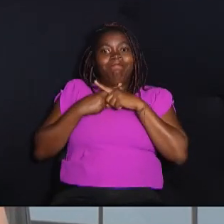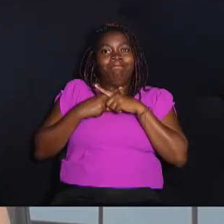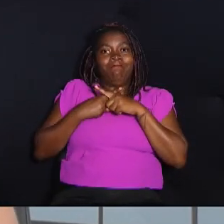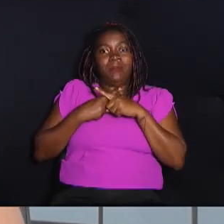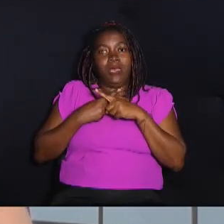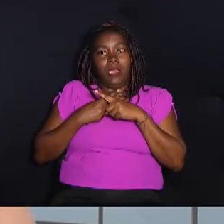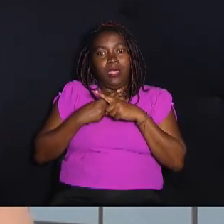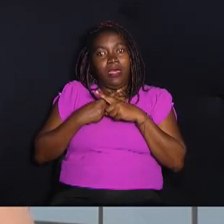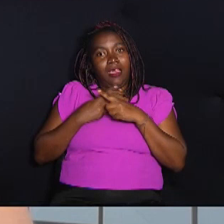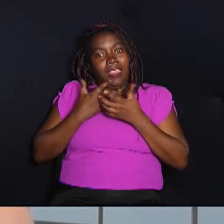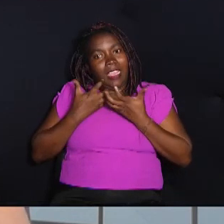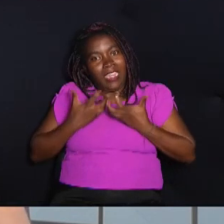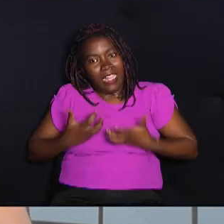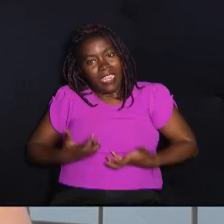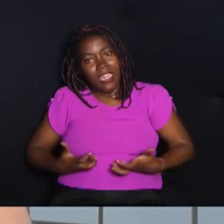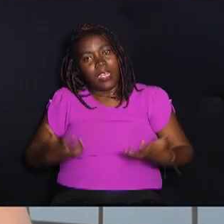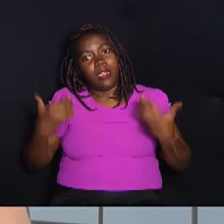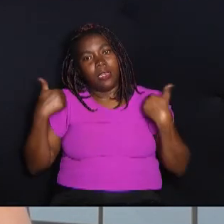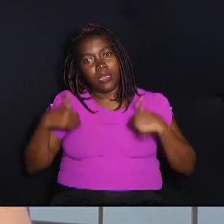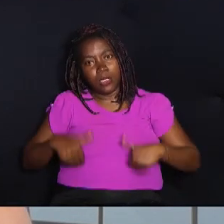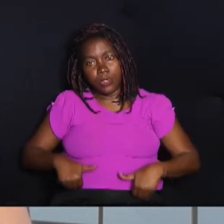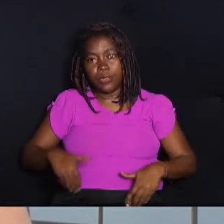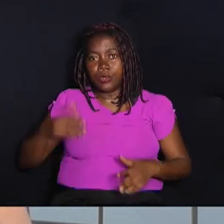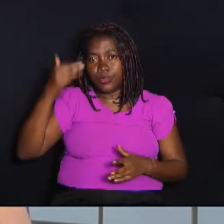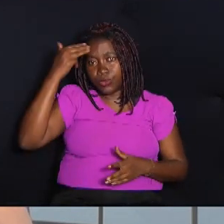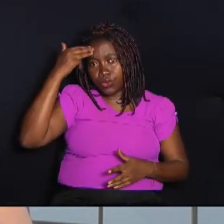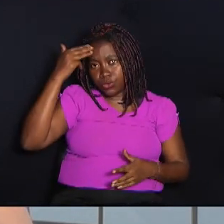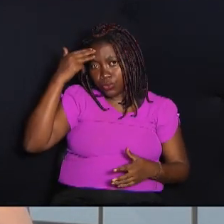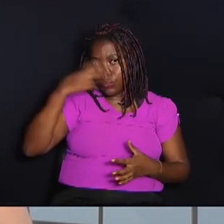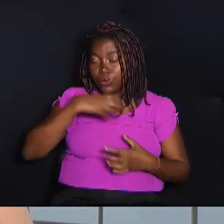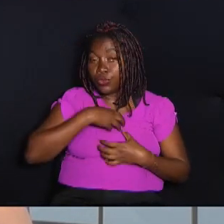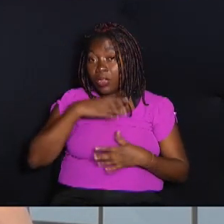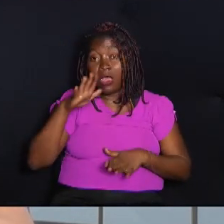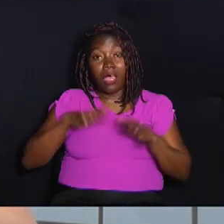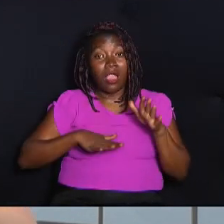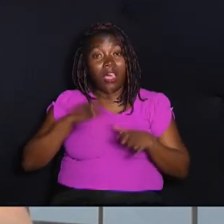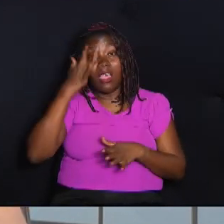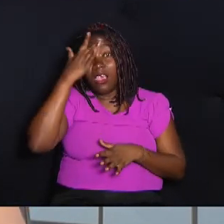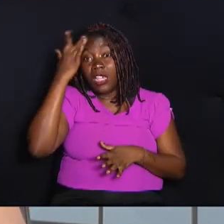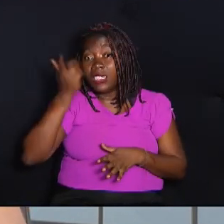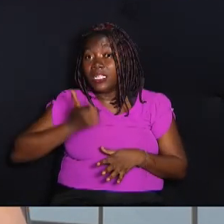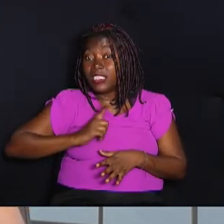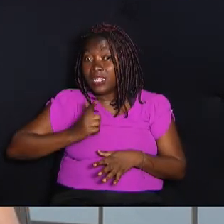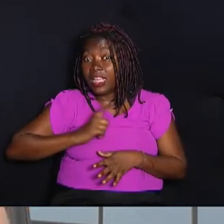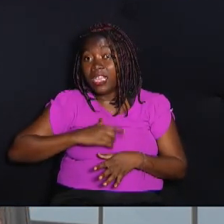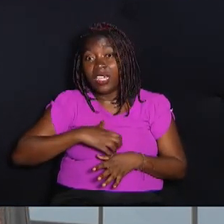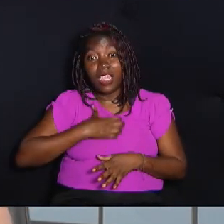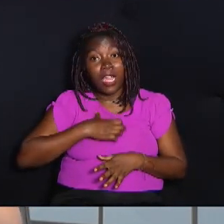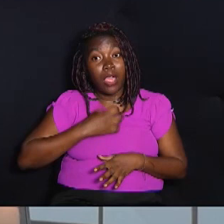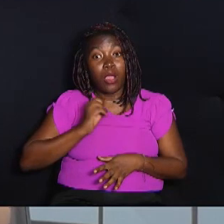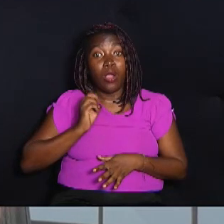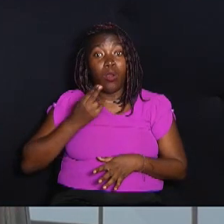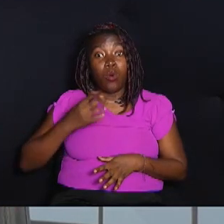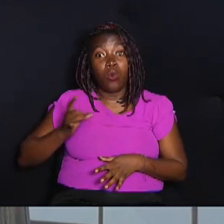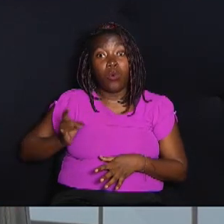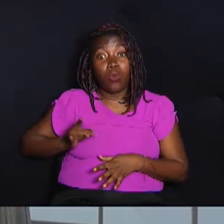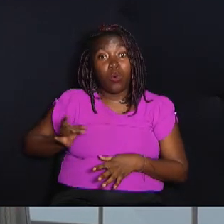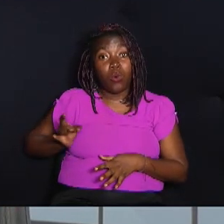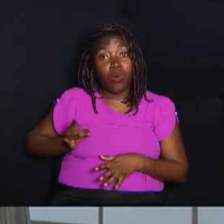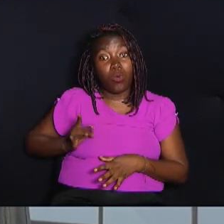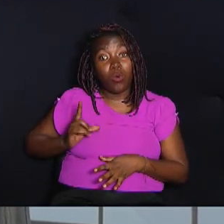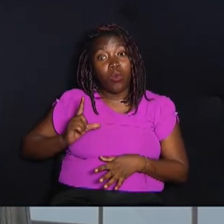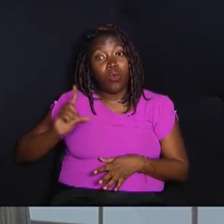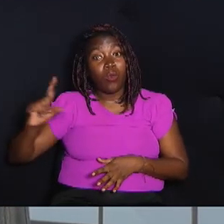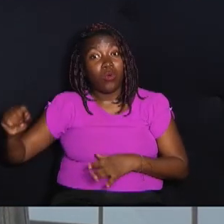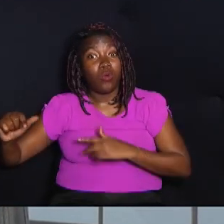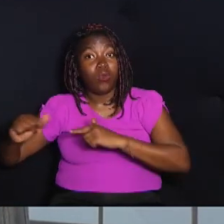mental, emocional. A um ponto, Gabriel, de às vezes as pessoas terem raiva ou medo de ir para o